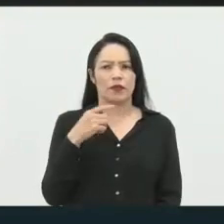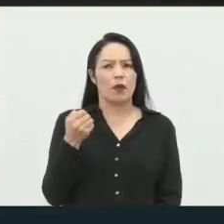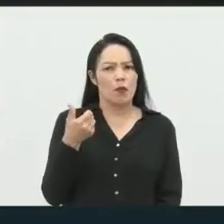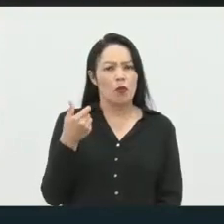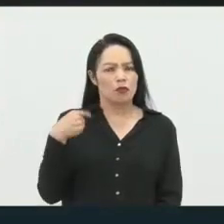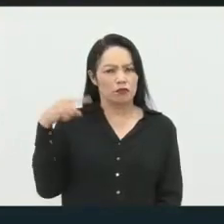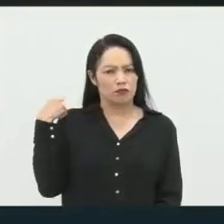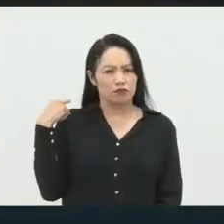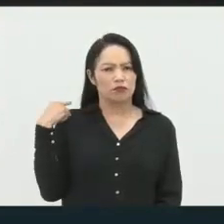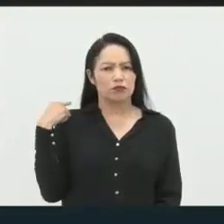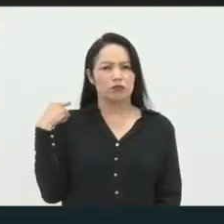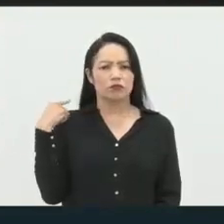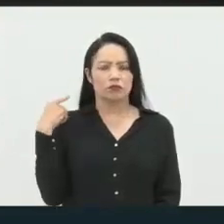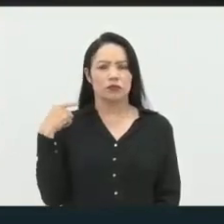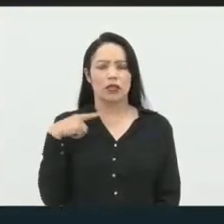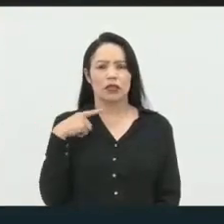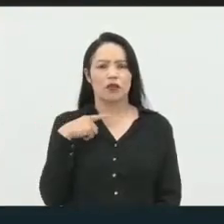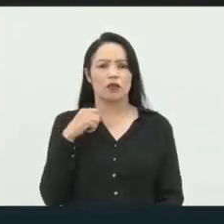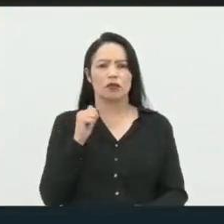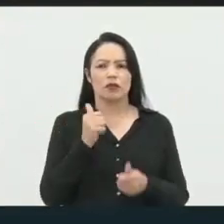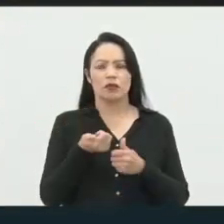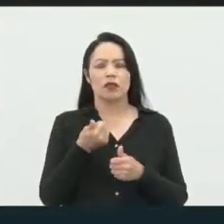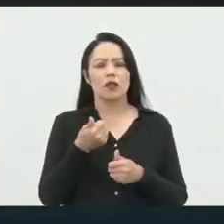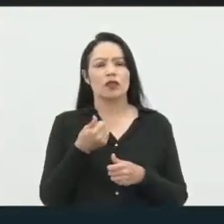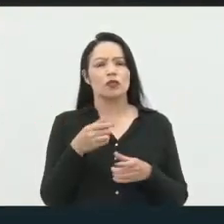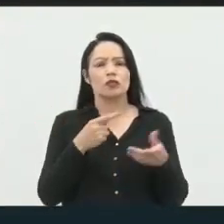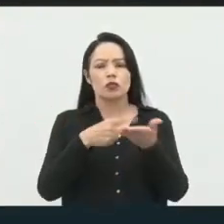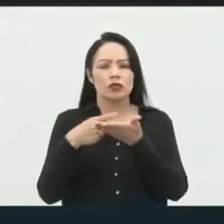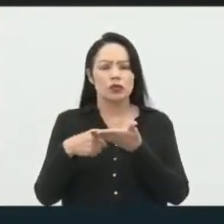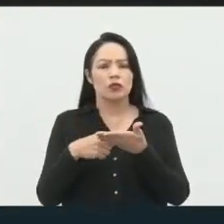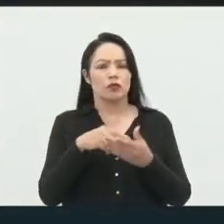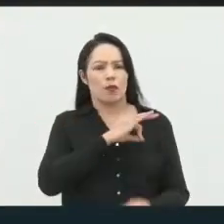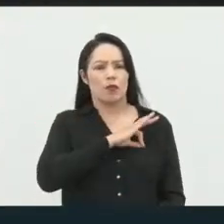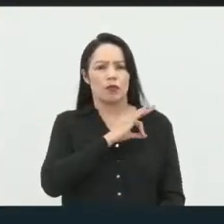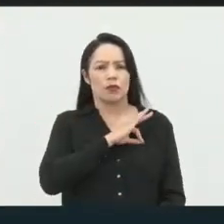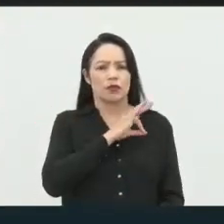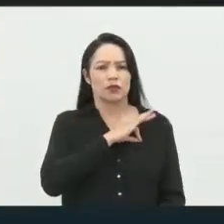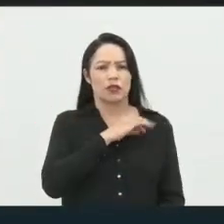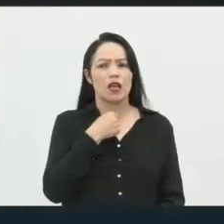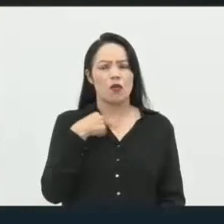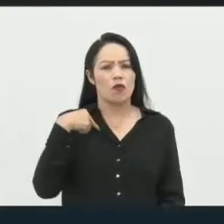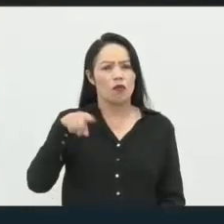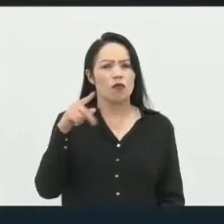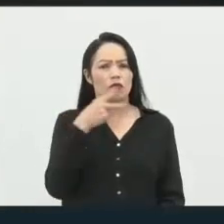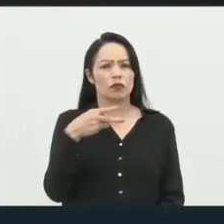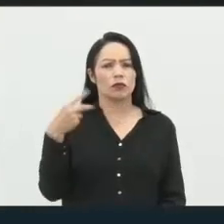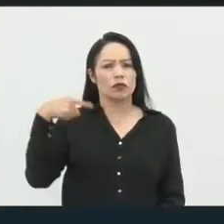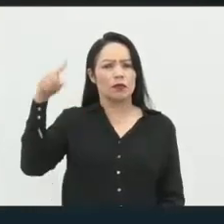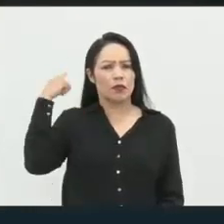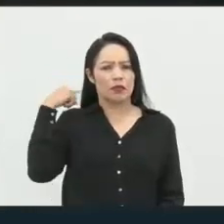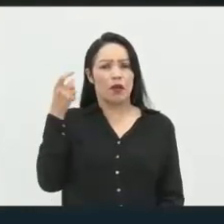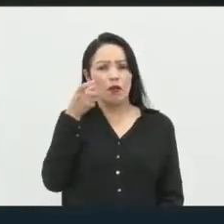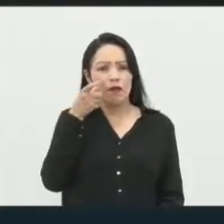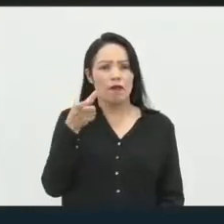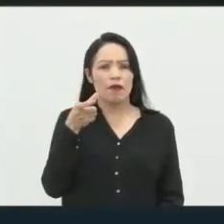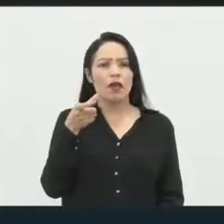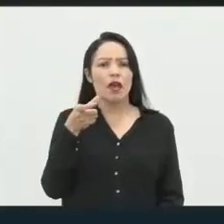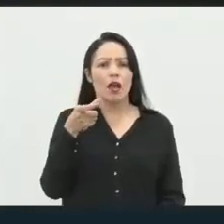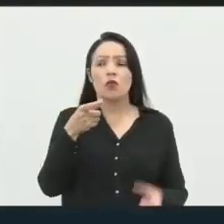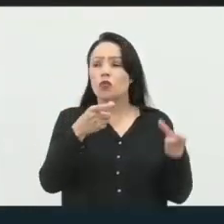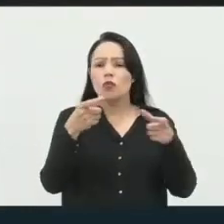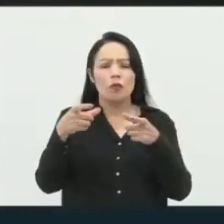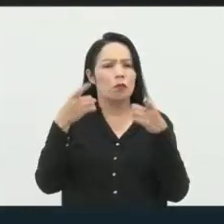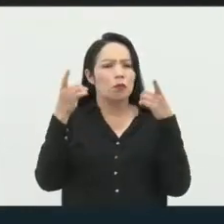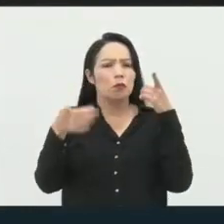Associação Desportiva da Polícia Militar eu estive lá a cerca de 15 dias atrás e a área está abandonada